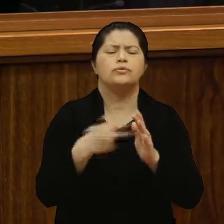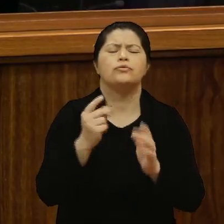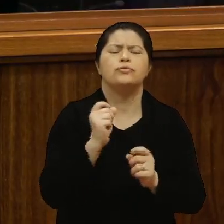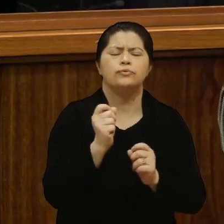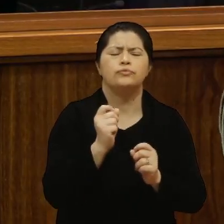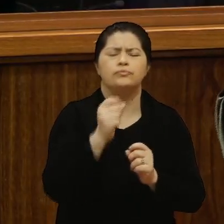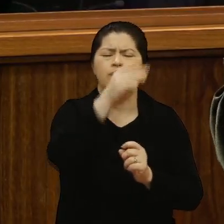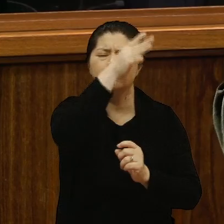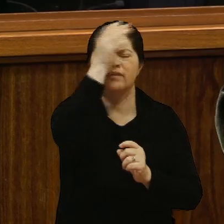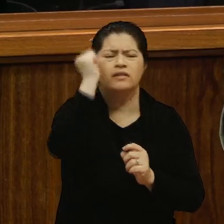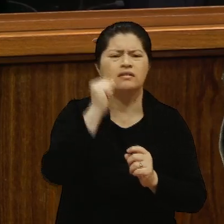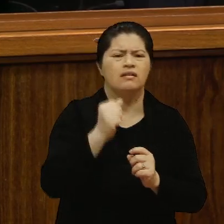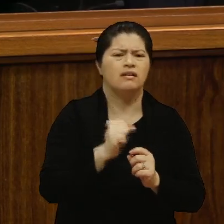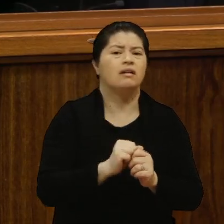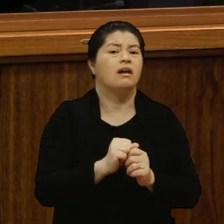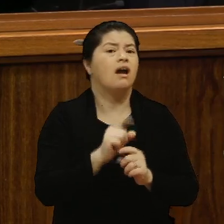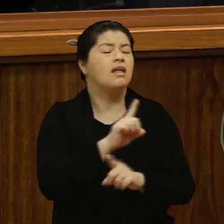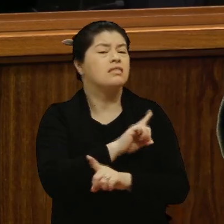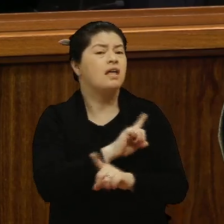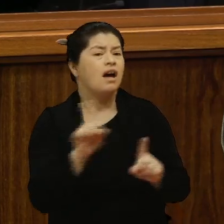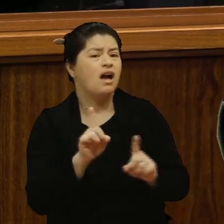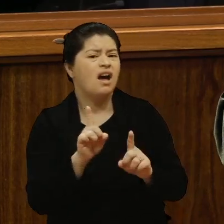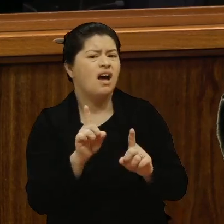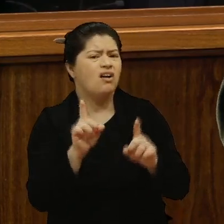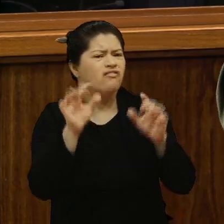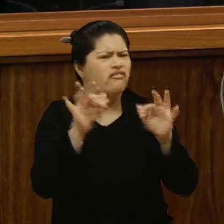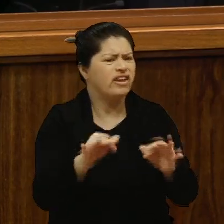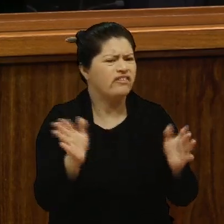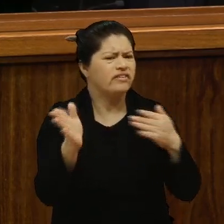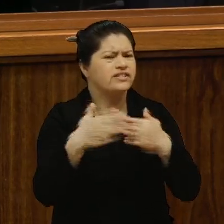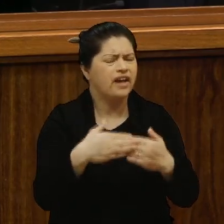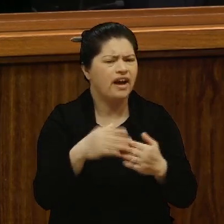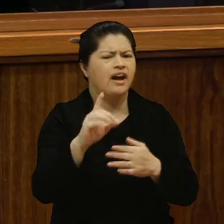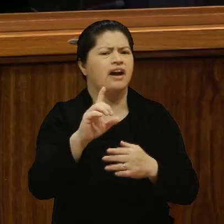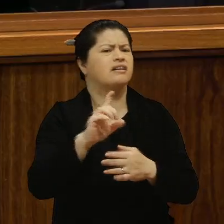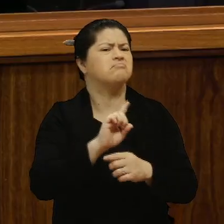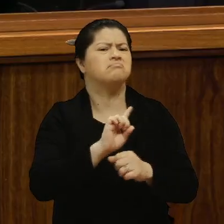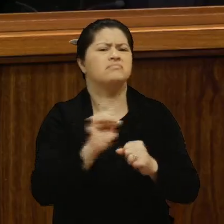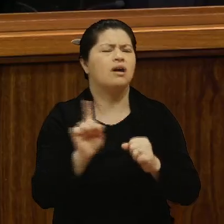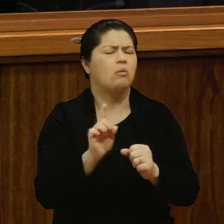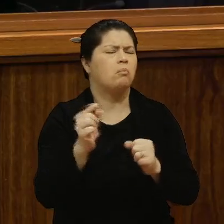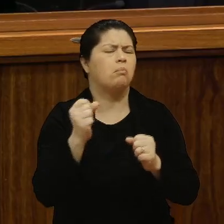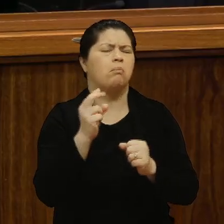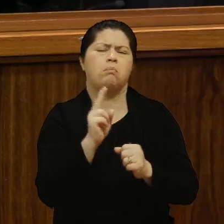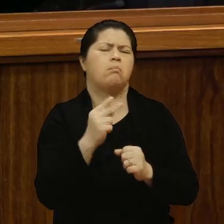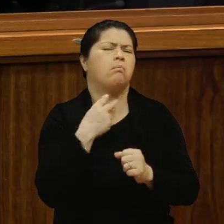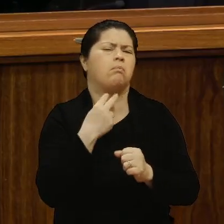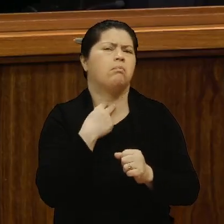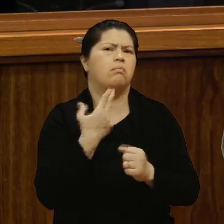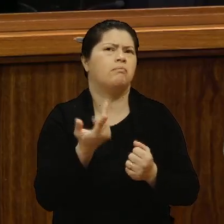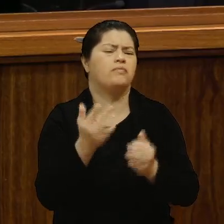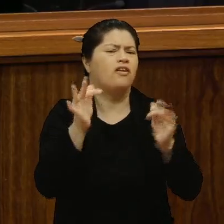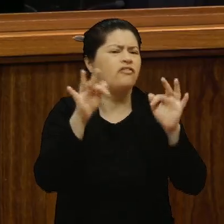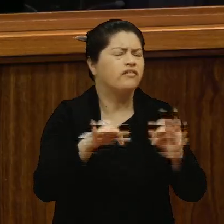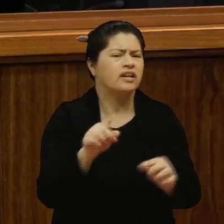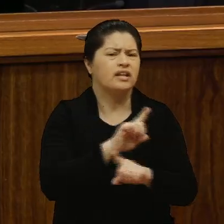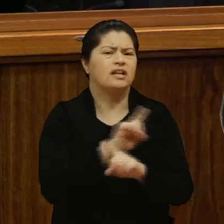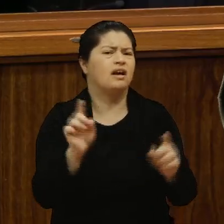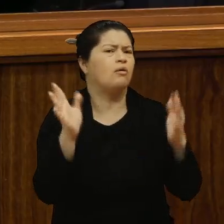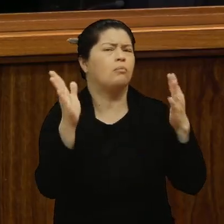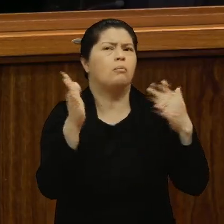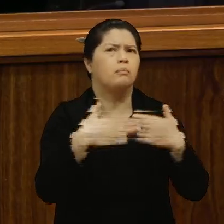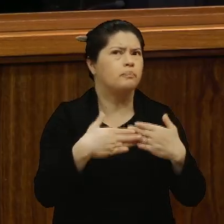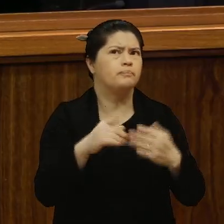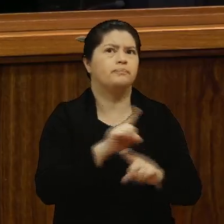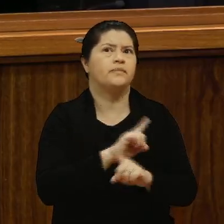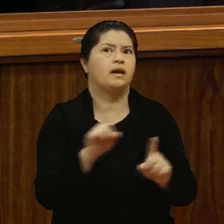mas não, eu já falei, imagina se vai fechar a Alvorada, isso não existe. Não vamos fechar nenhuma UBS. Então